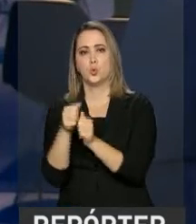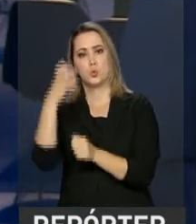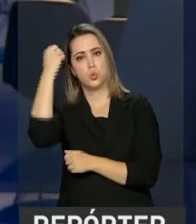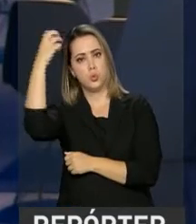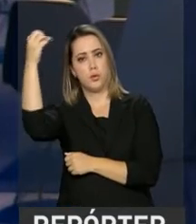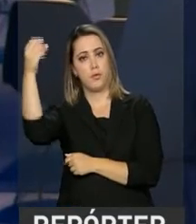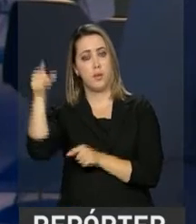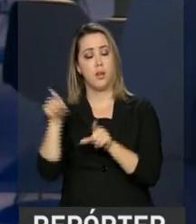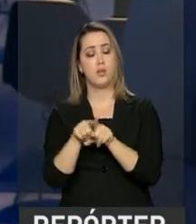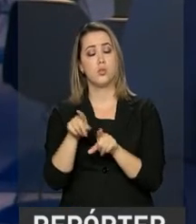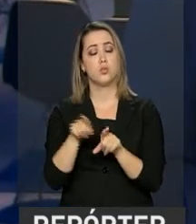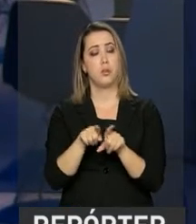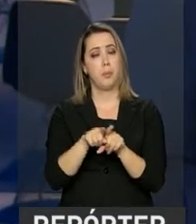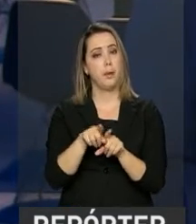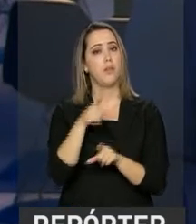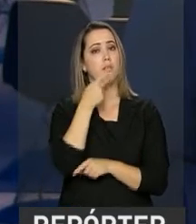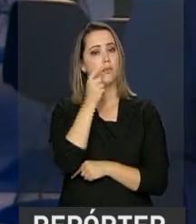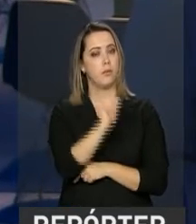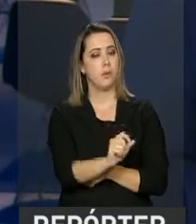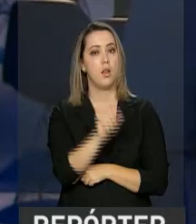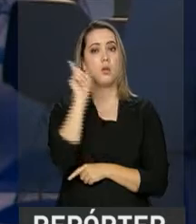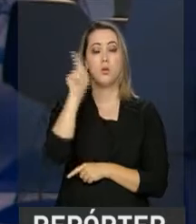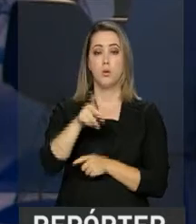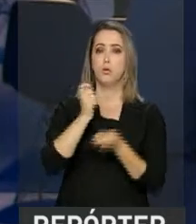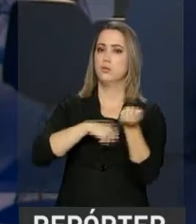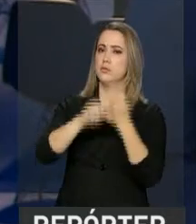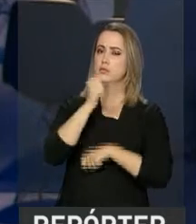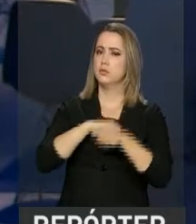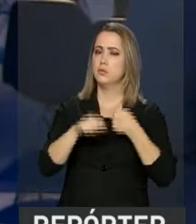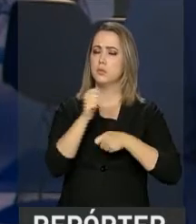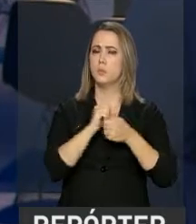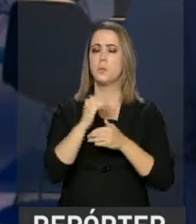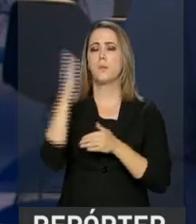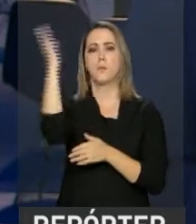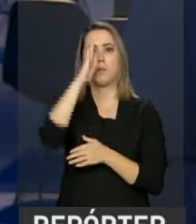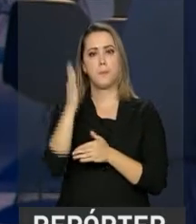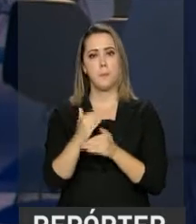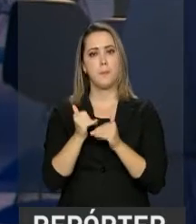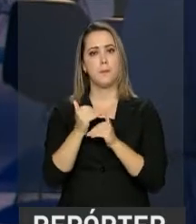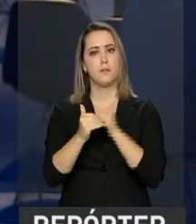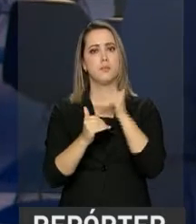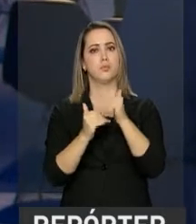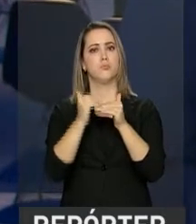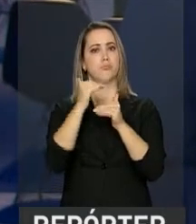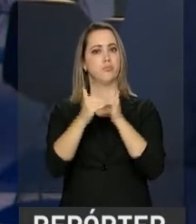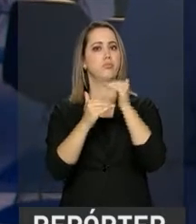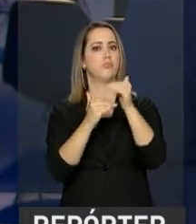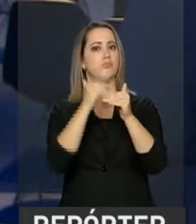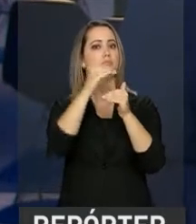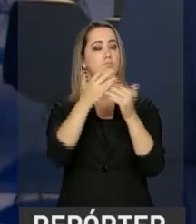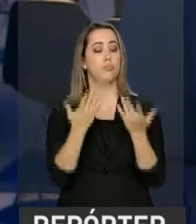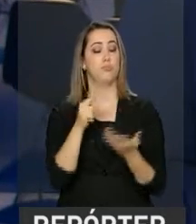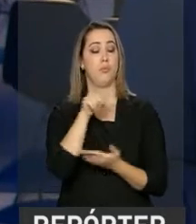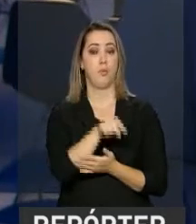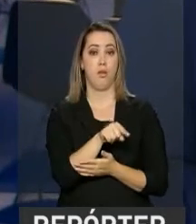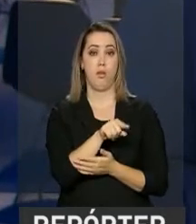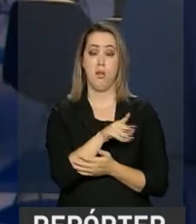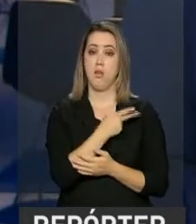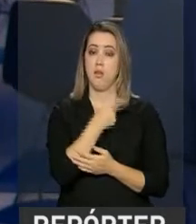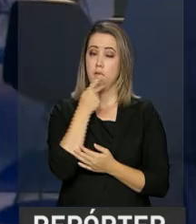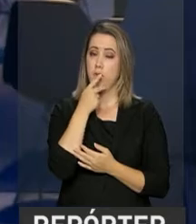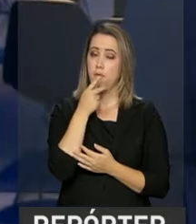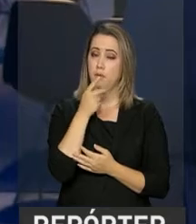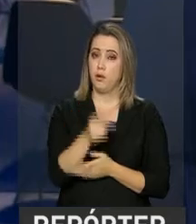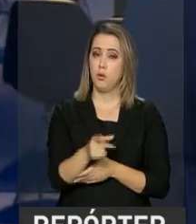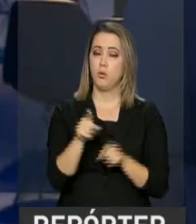à Alemanha, também falou que a economia brasileira está em trajetória de recuperação. Henrique Meirelles